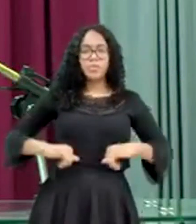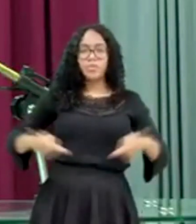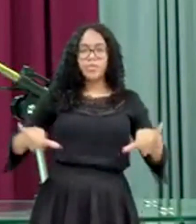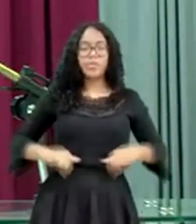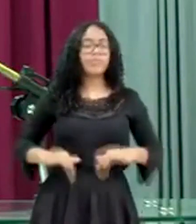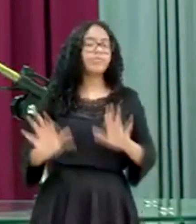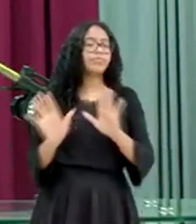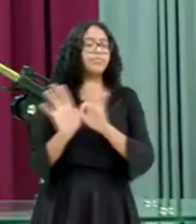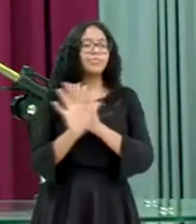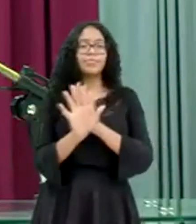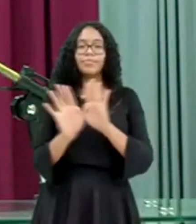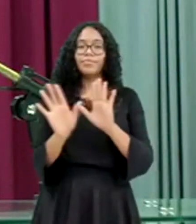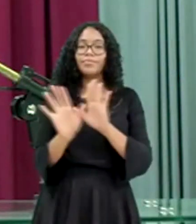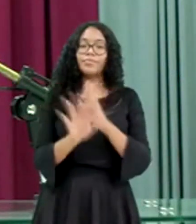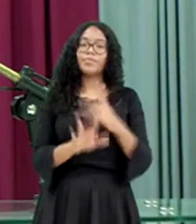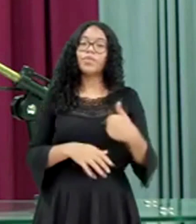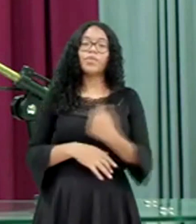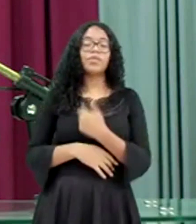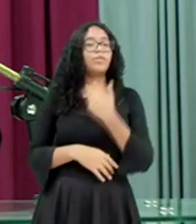Não, nós não podemos.